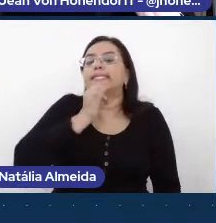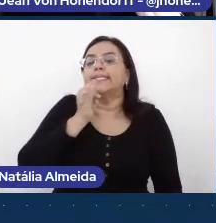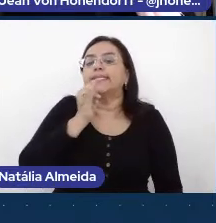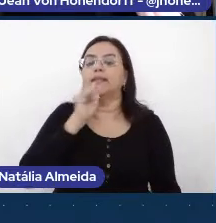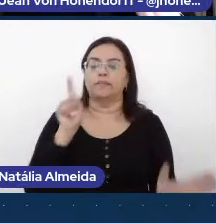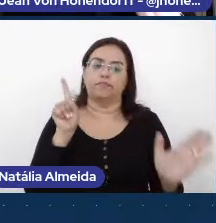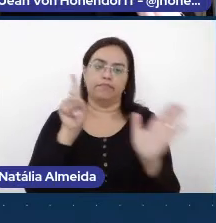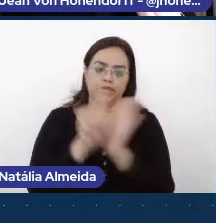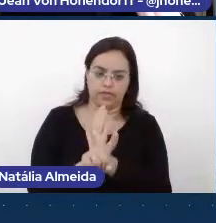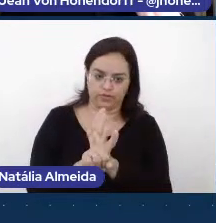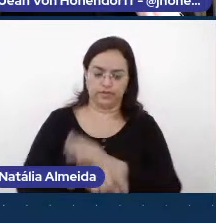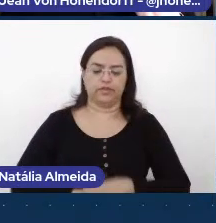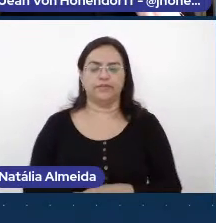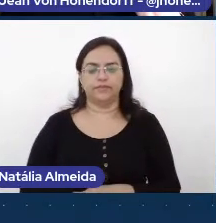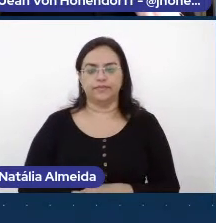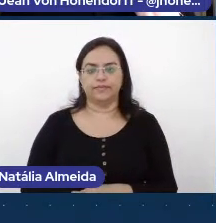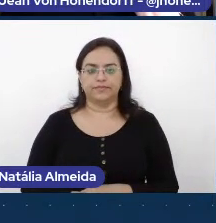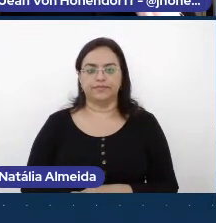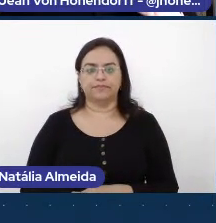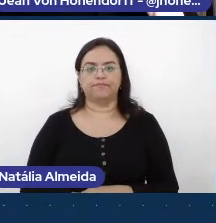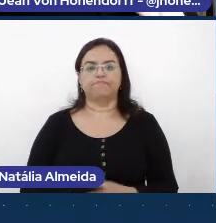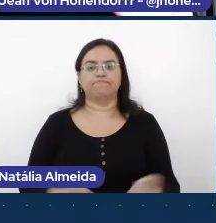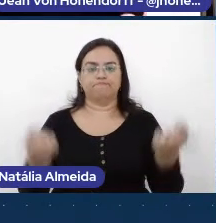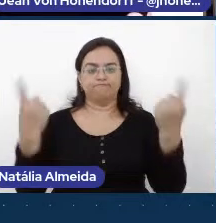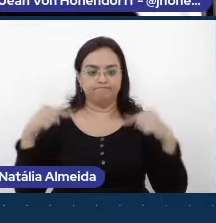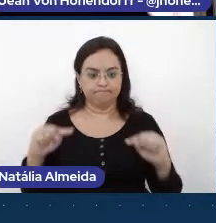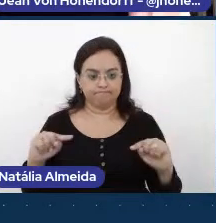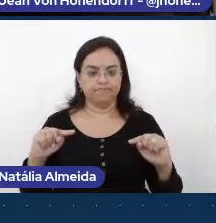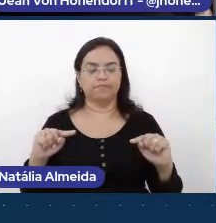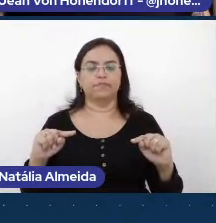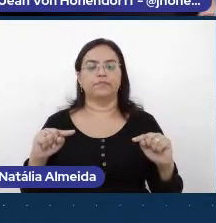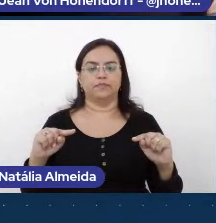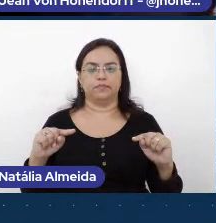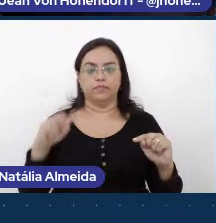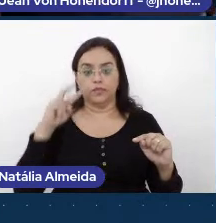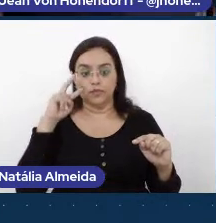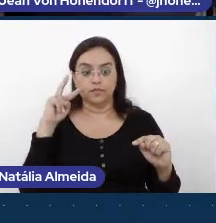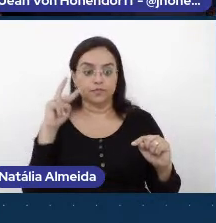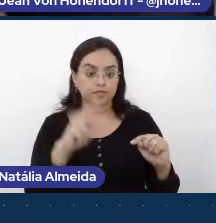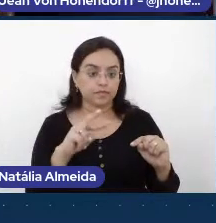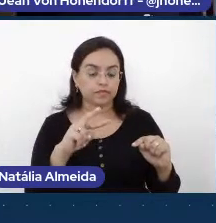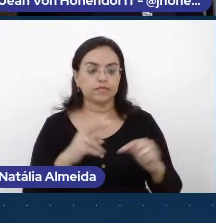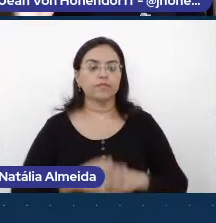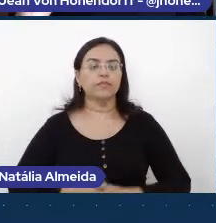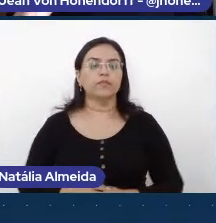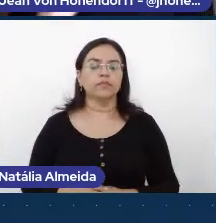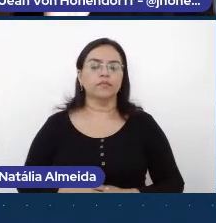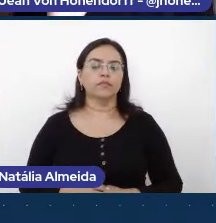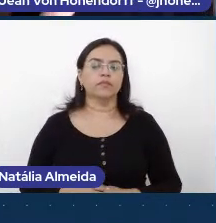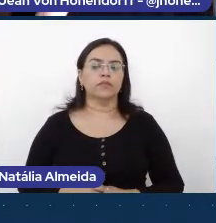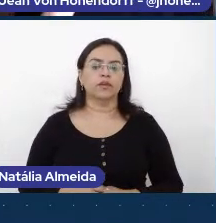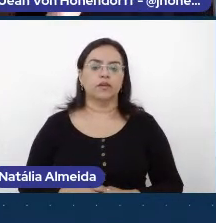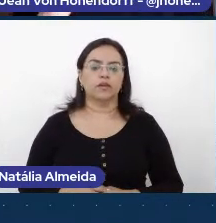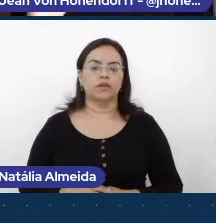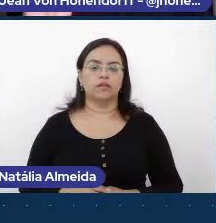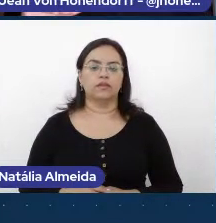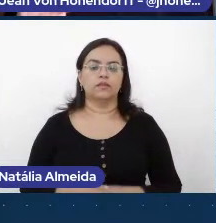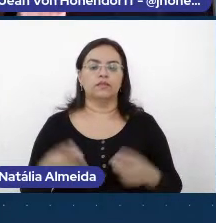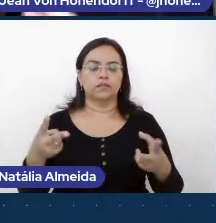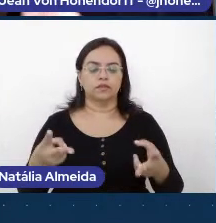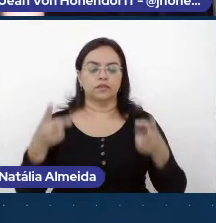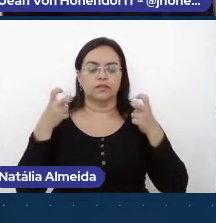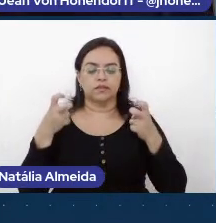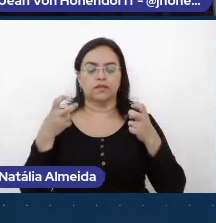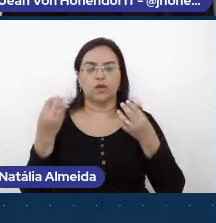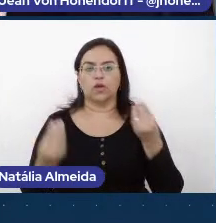Tá? Seguindo, então, vejam que na seção, né, de